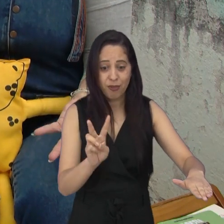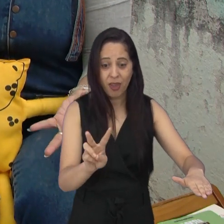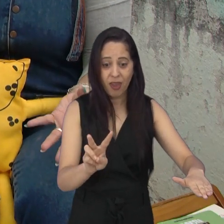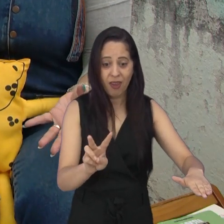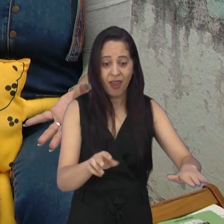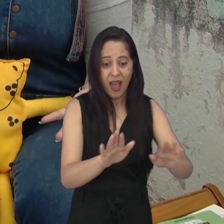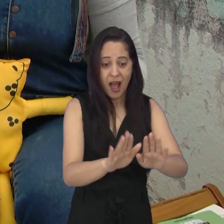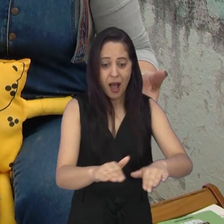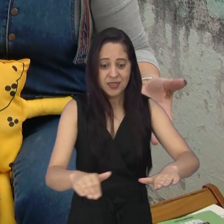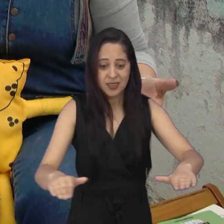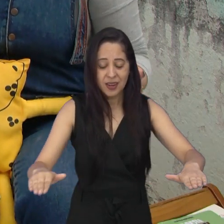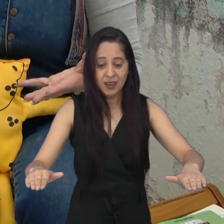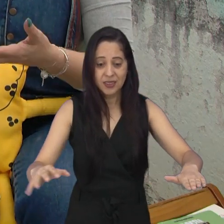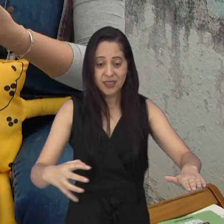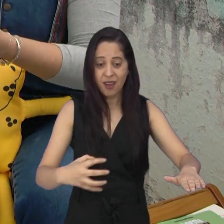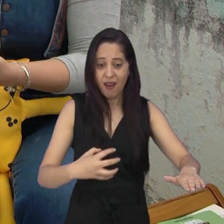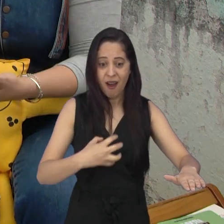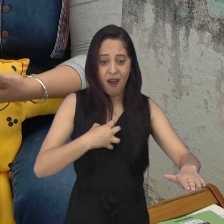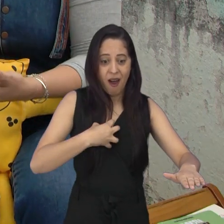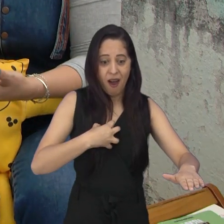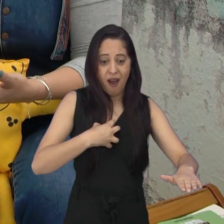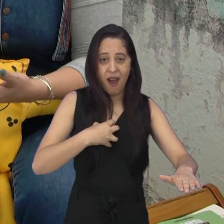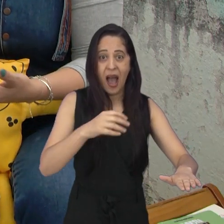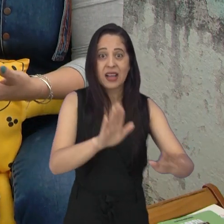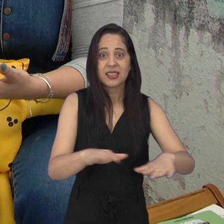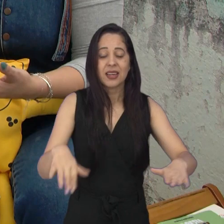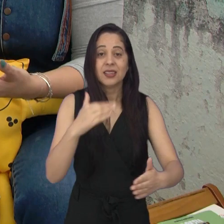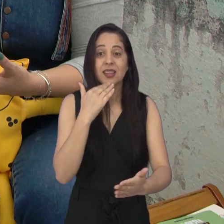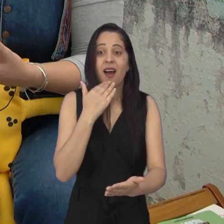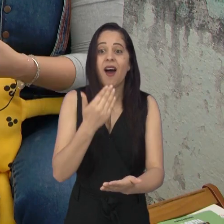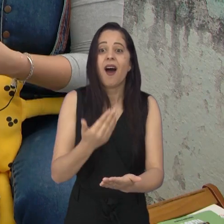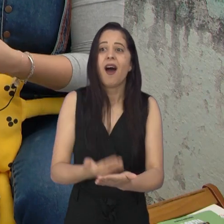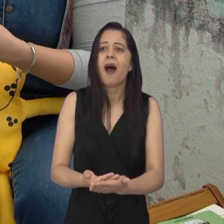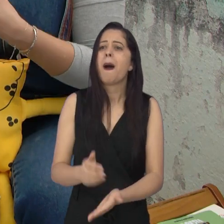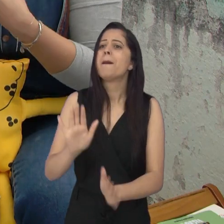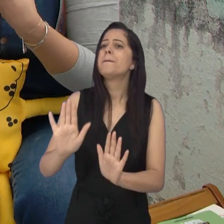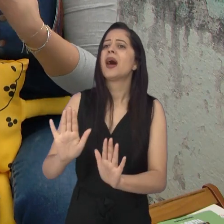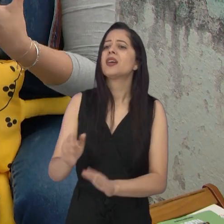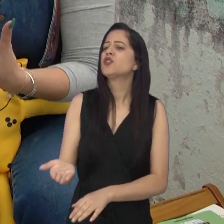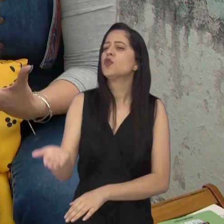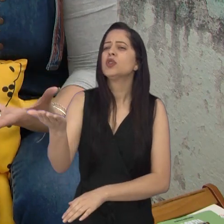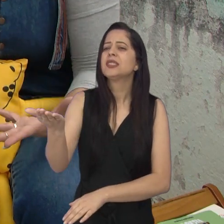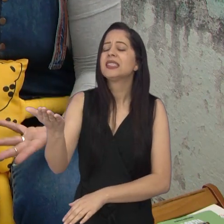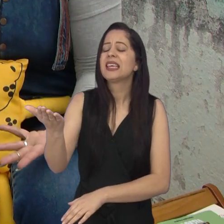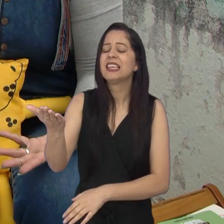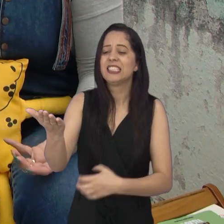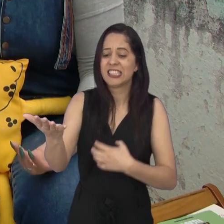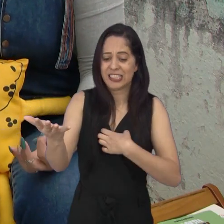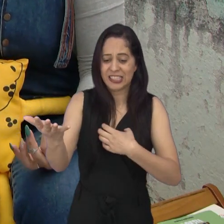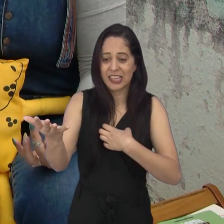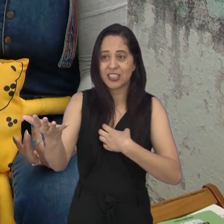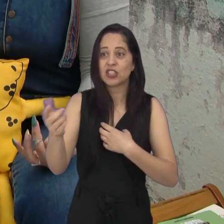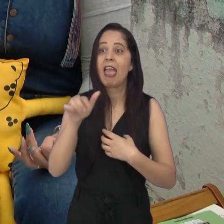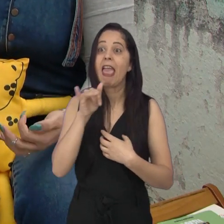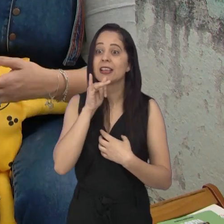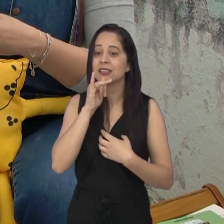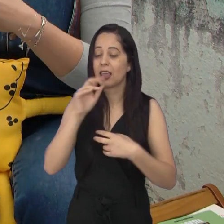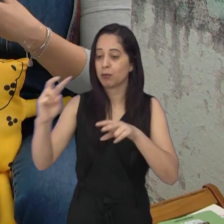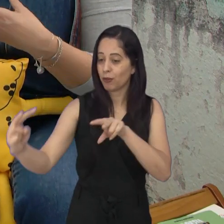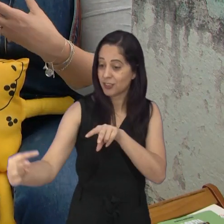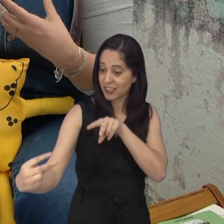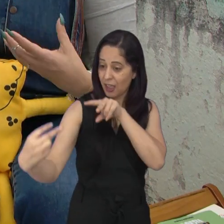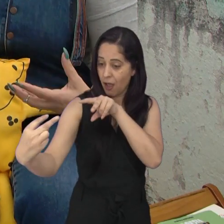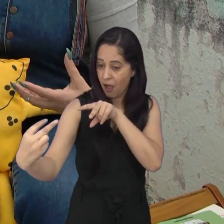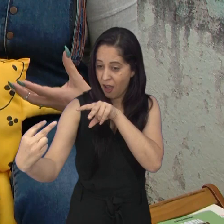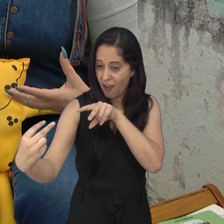uma história e ver a reação dela, né, Marcelo? O que mais te motiva quando você